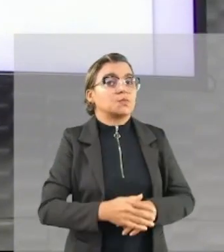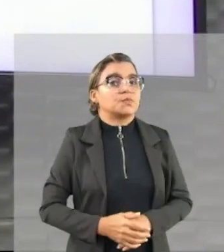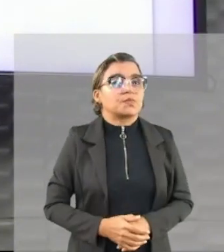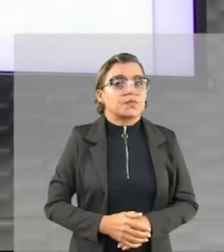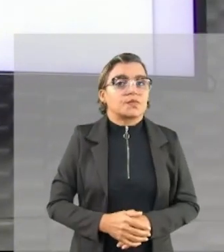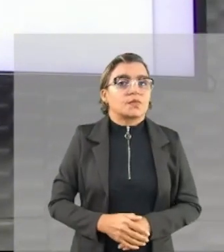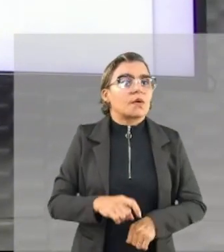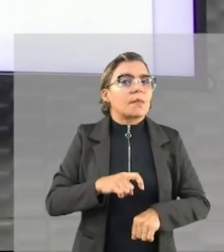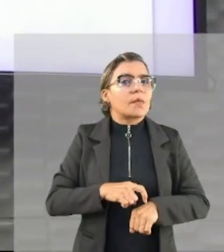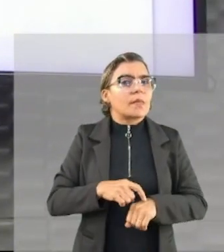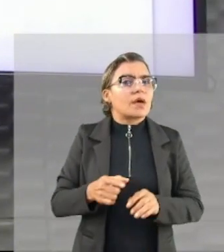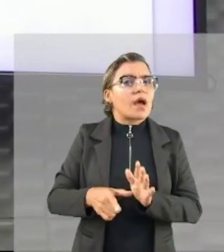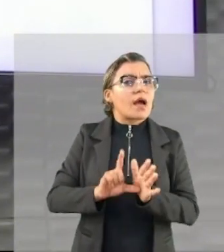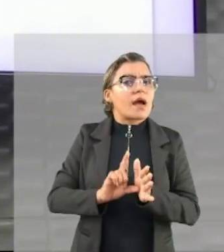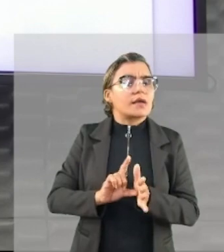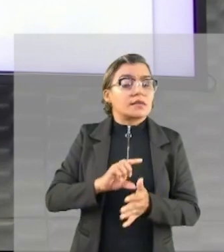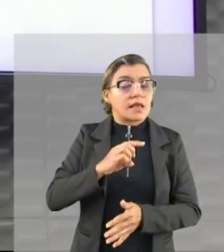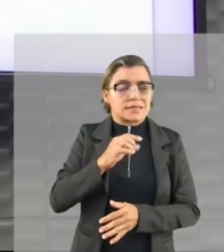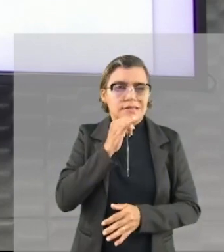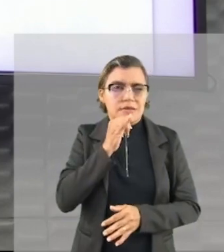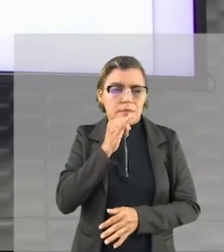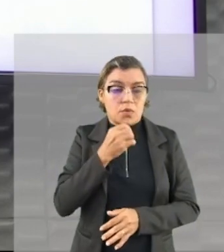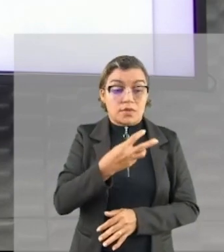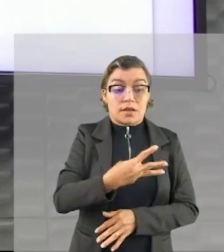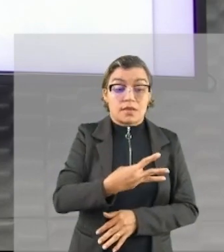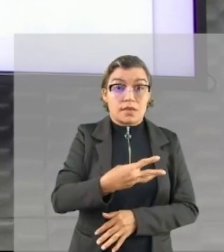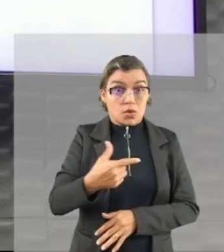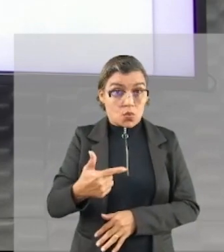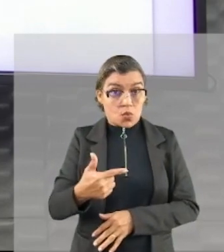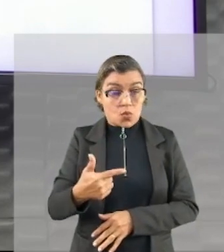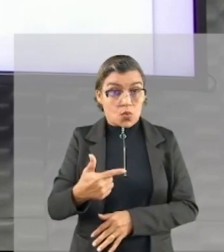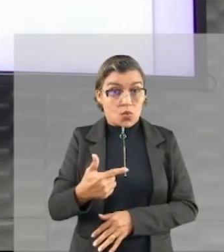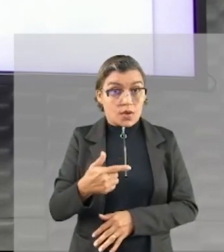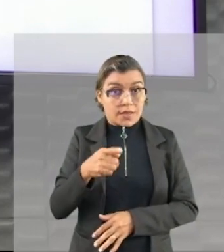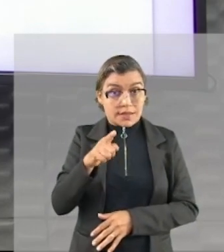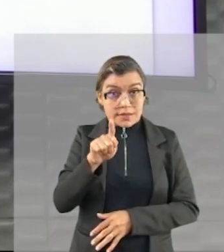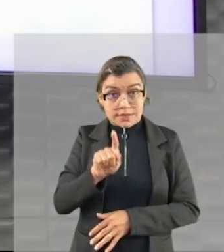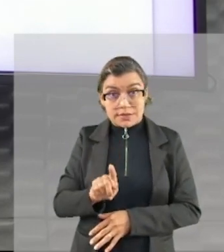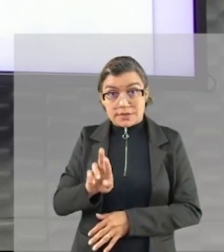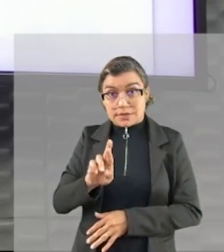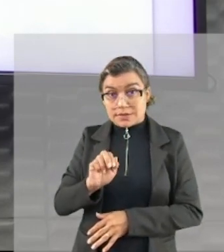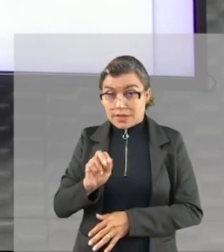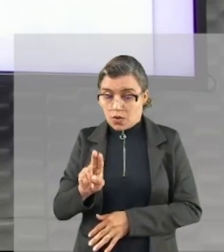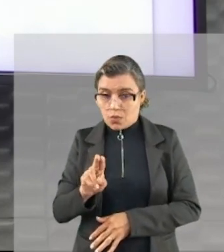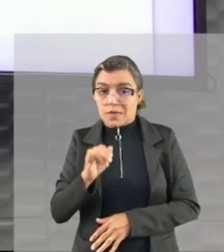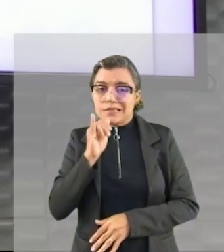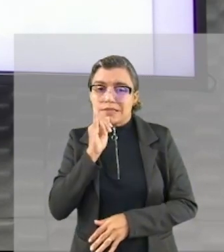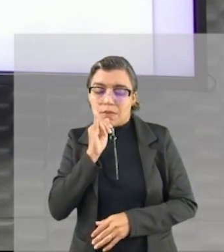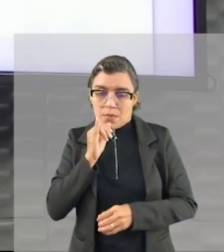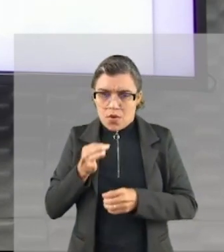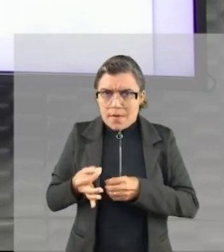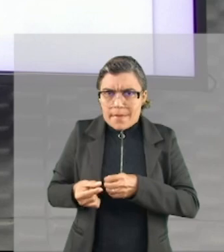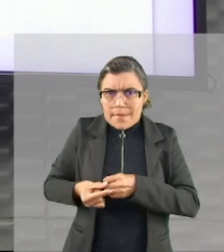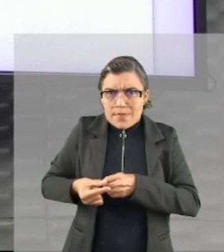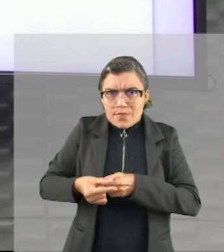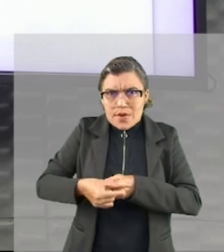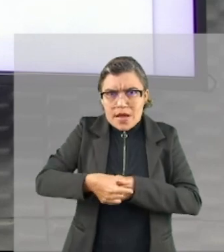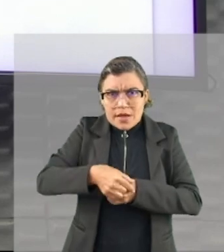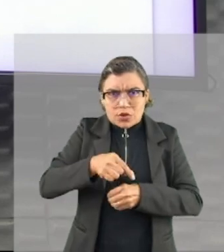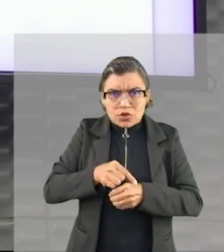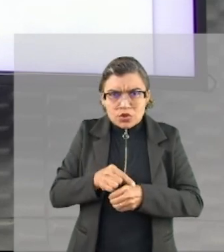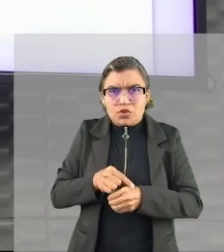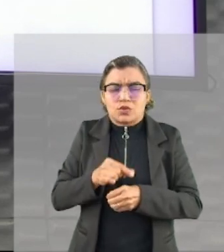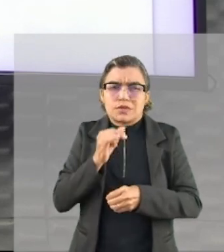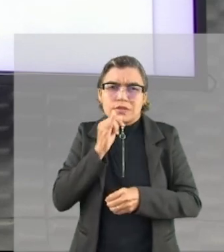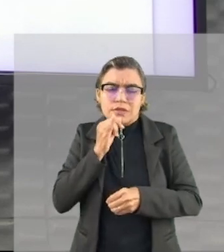é que estava a temperatura? 32 graus. Vamos supor que essa partícula é a partícula mais próxima da chama. Então,